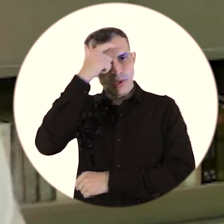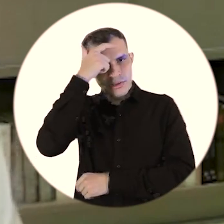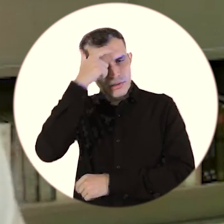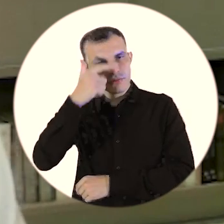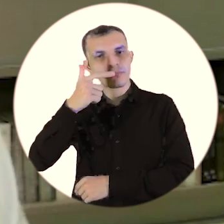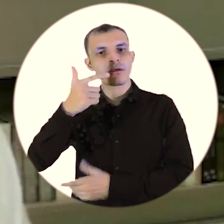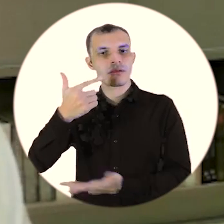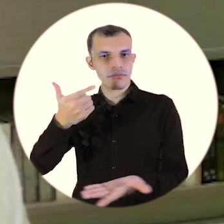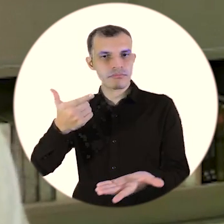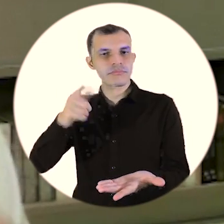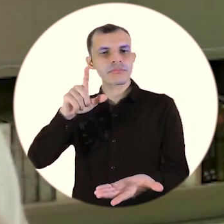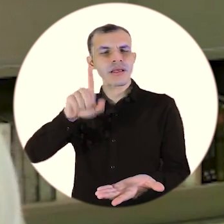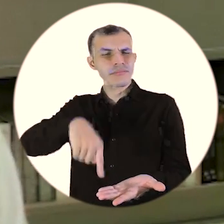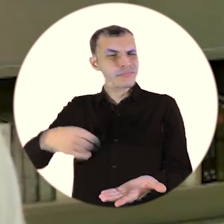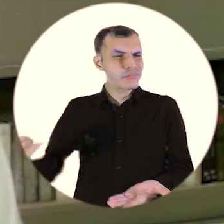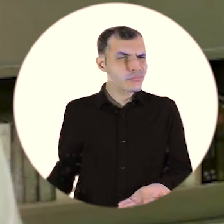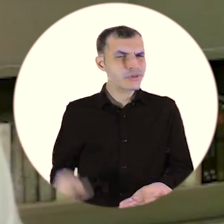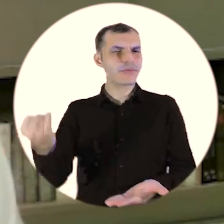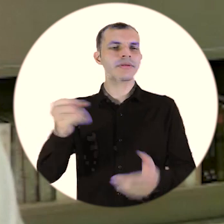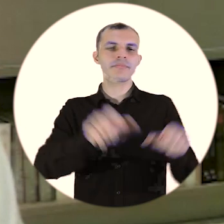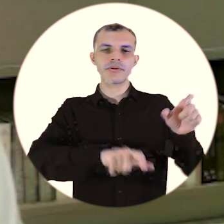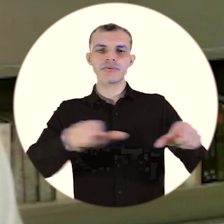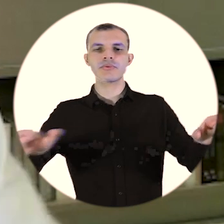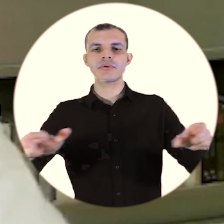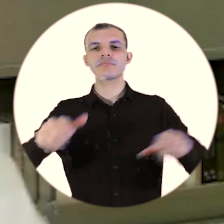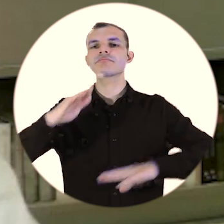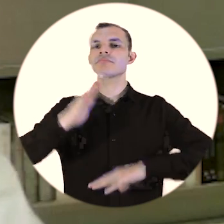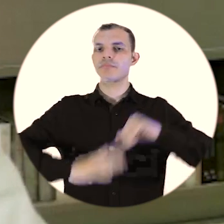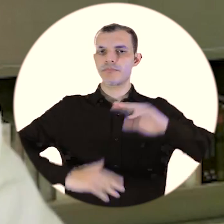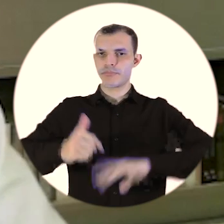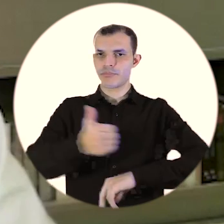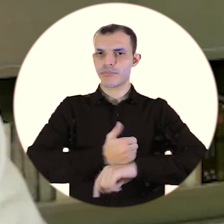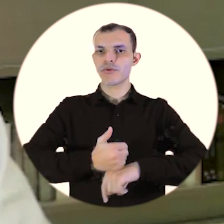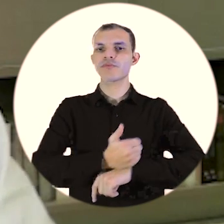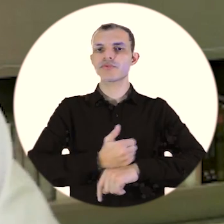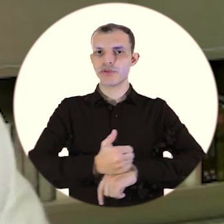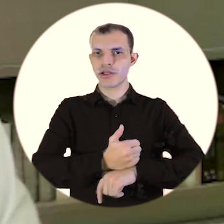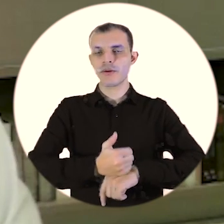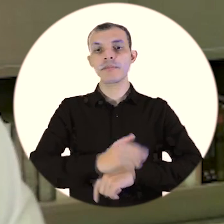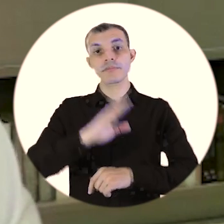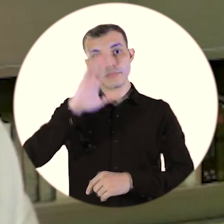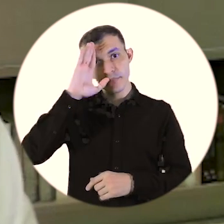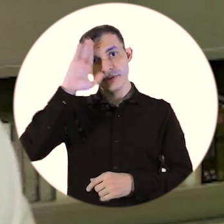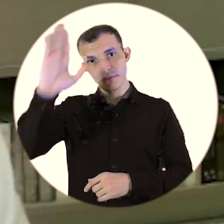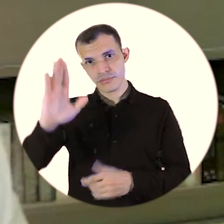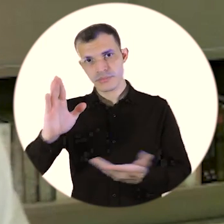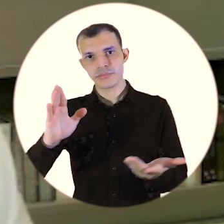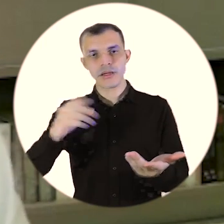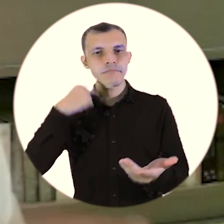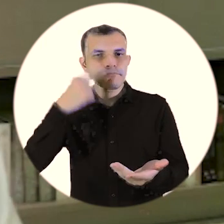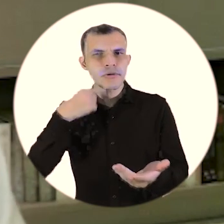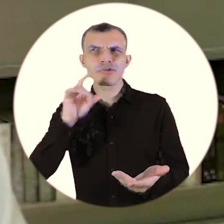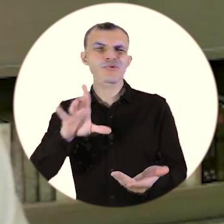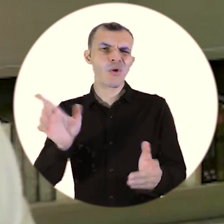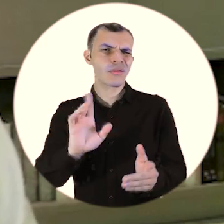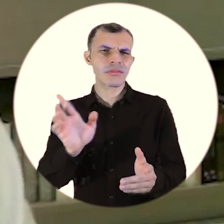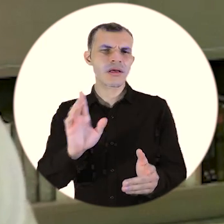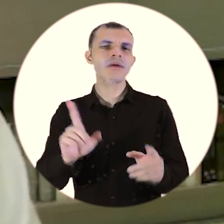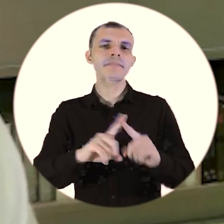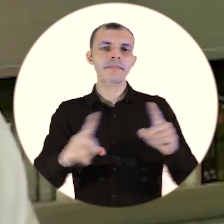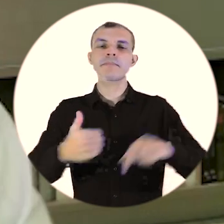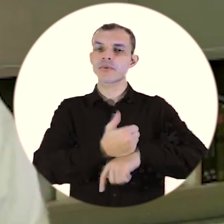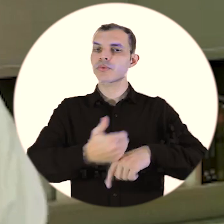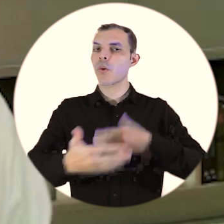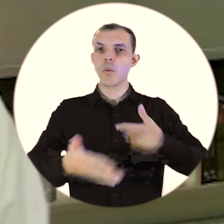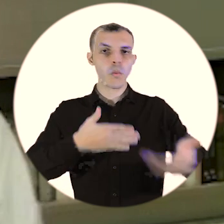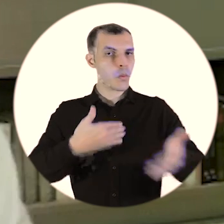absolutamente necessário para todo profissional, sobretudo para o profissional da advocacia. Eu vou até além, não é da advocacia não,